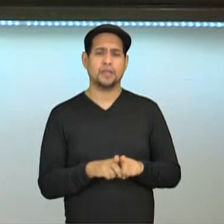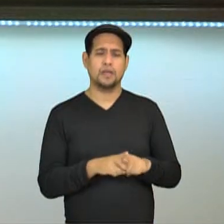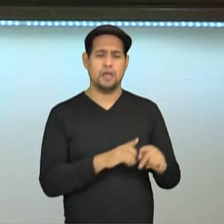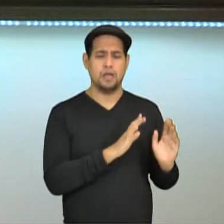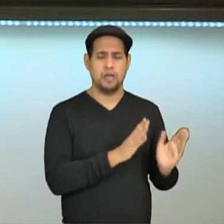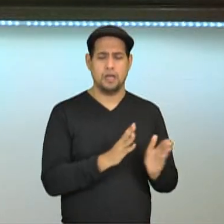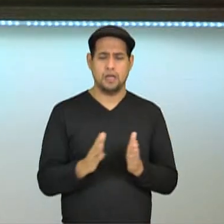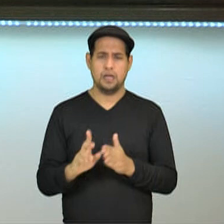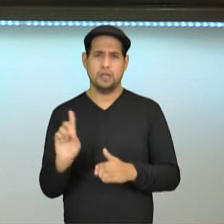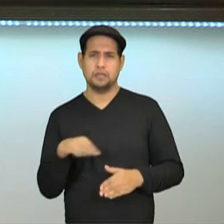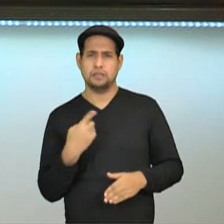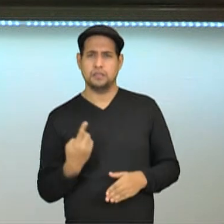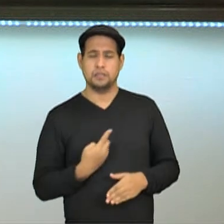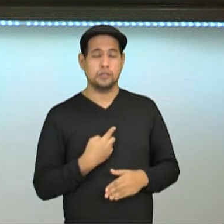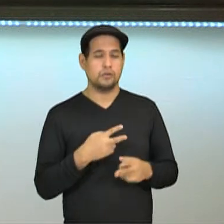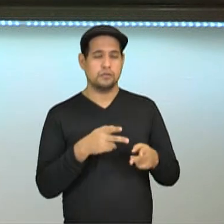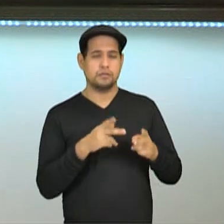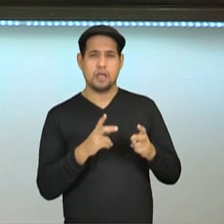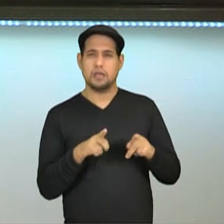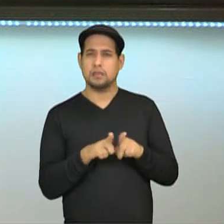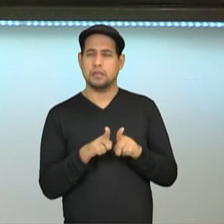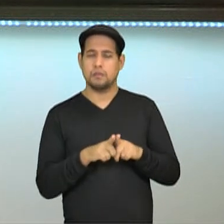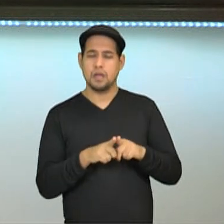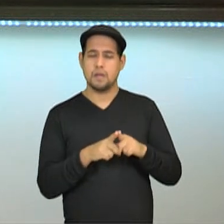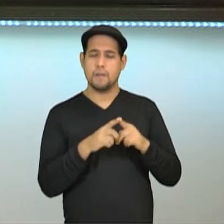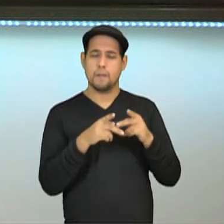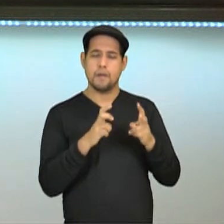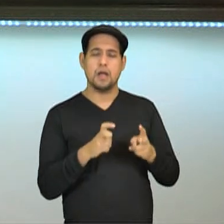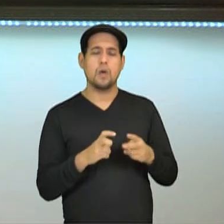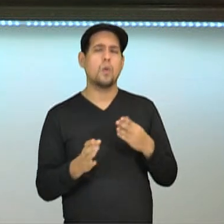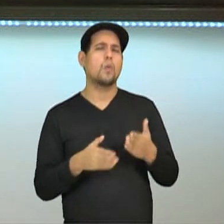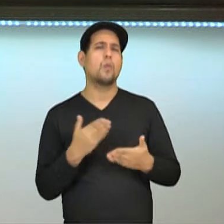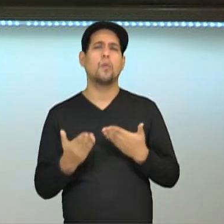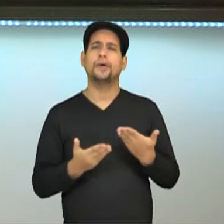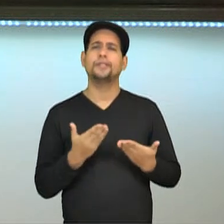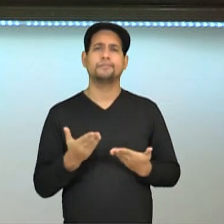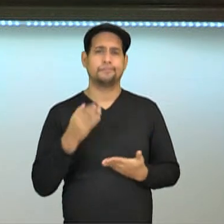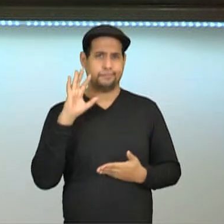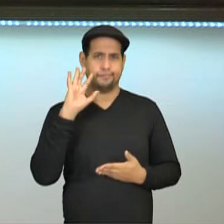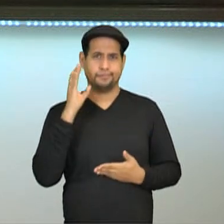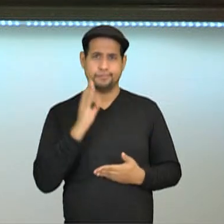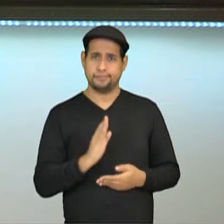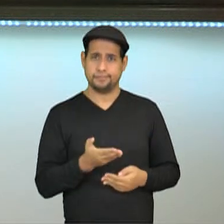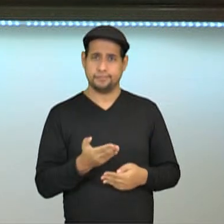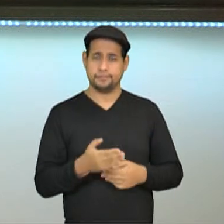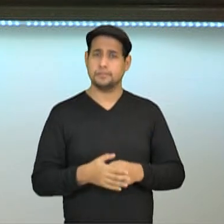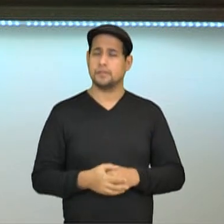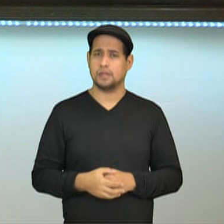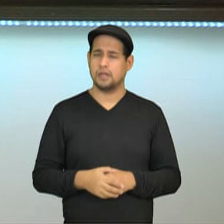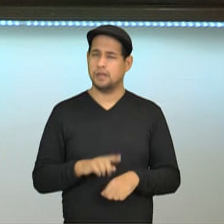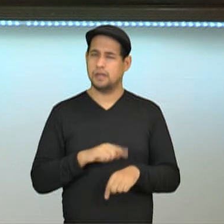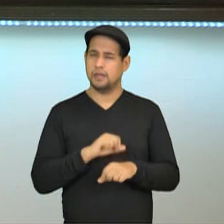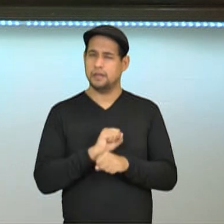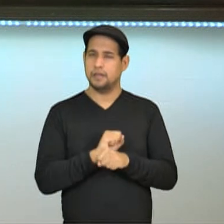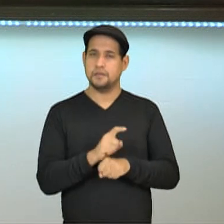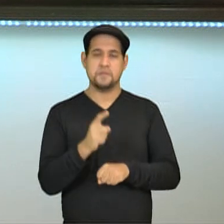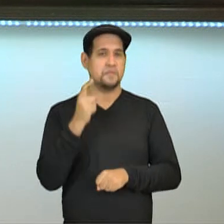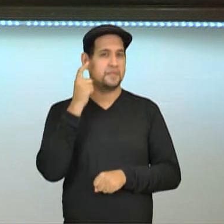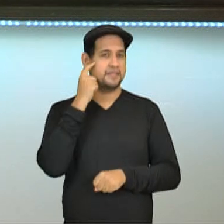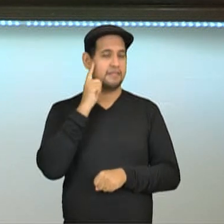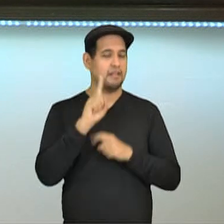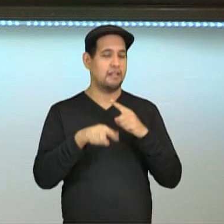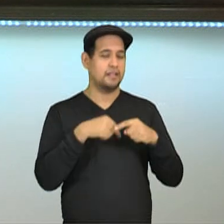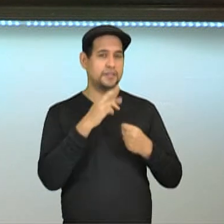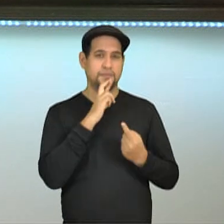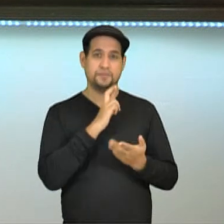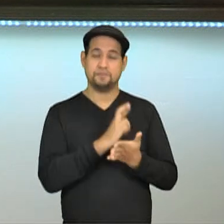fragmento a gente consegue inferir, consegue deduzir quando que esses fatos aconteceram? Um tempinho para vocês pensarem e